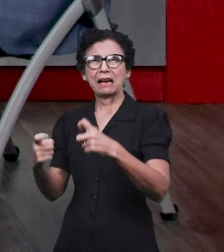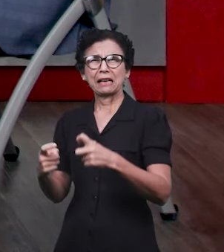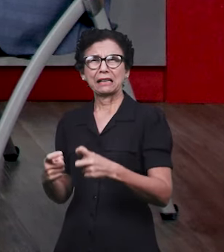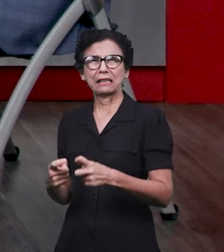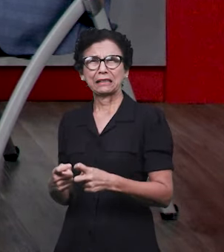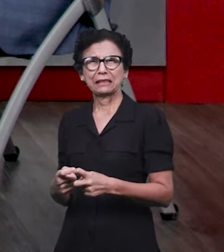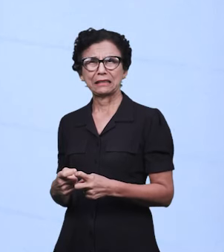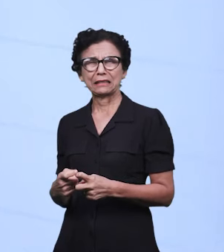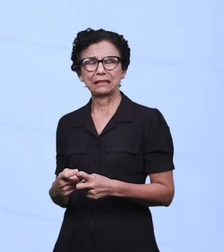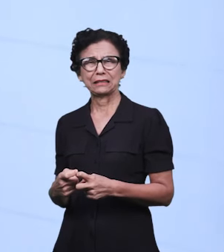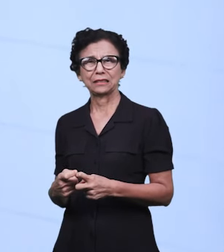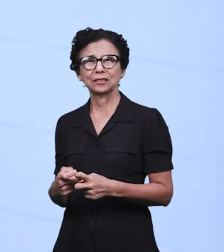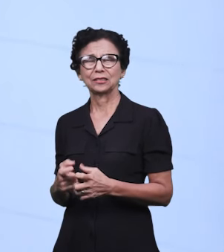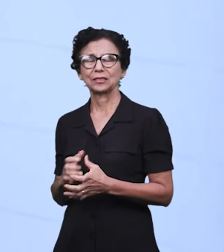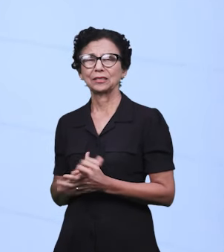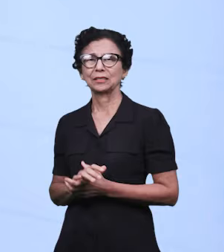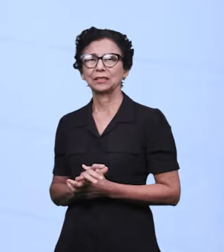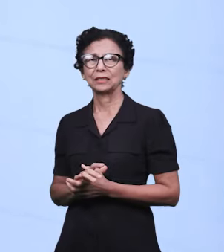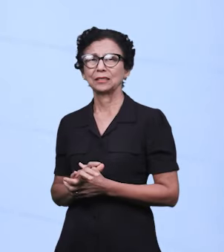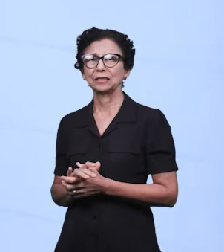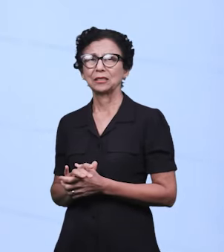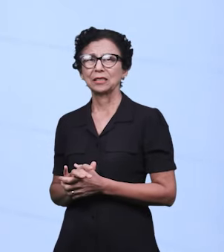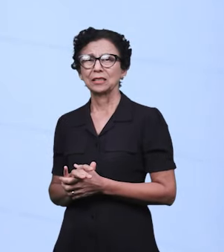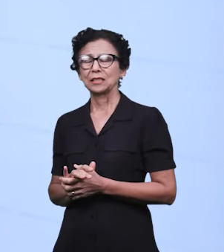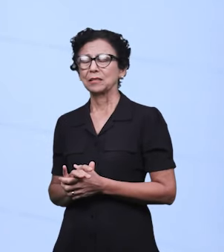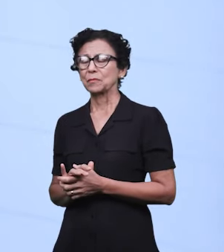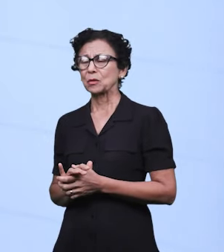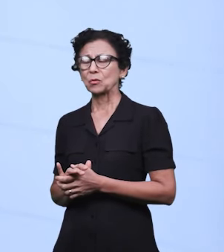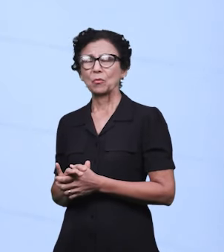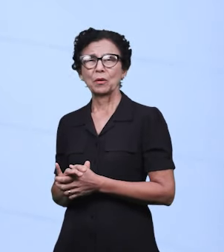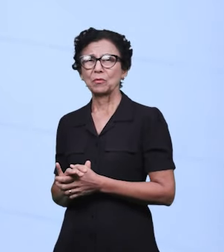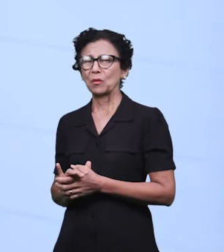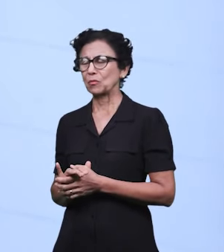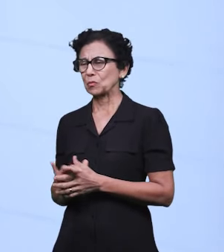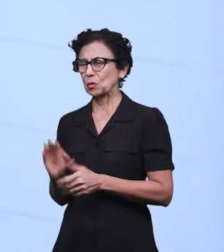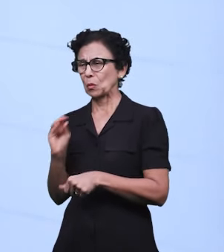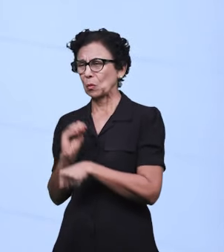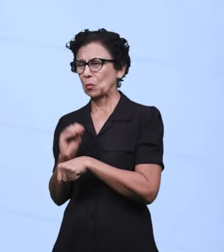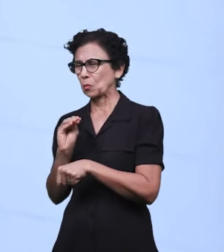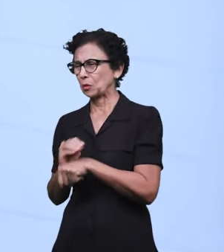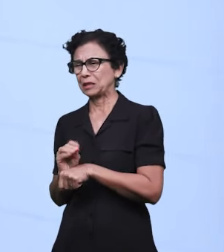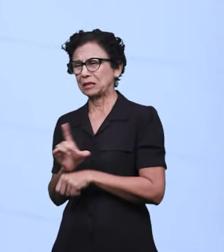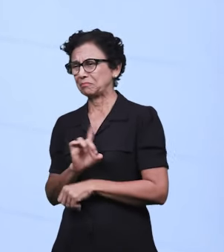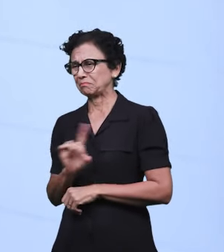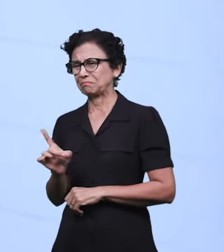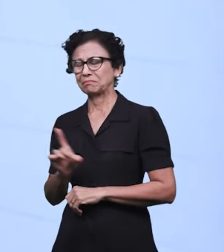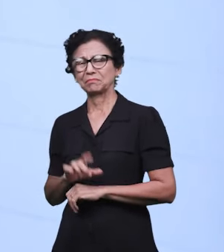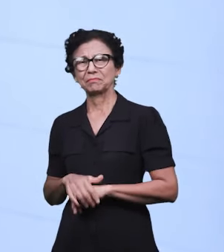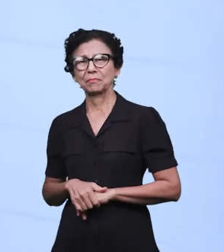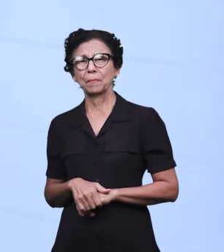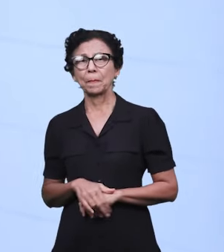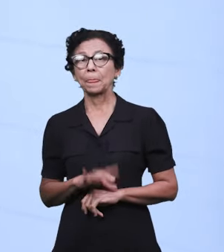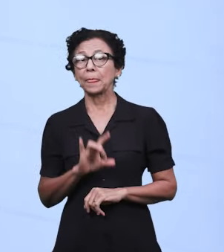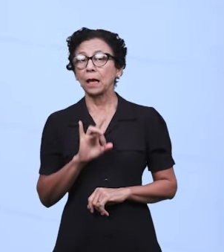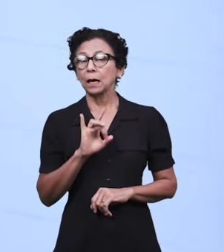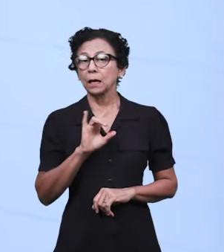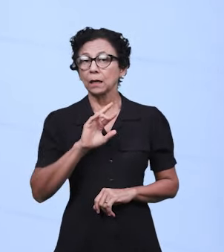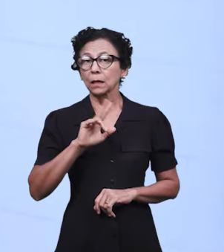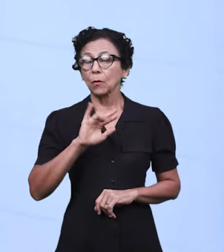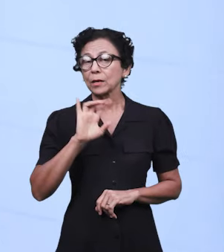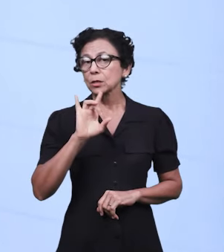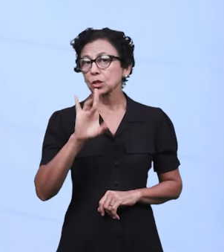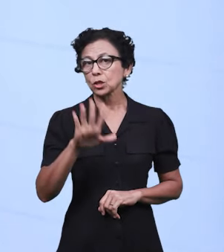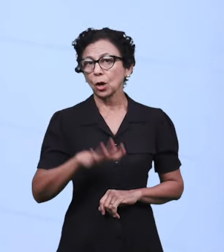à pessoa idosa, ela não passa só por uma agressão física. Quando a